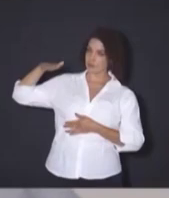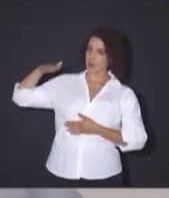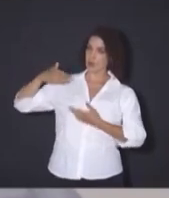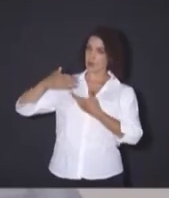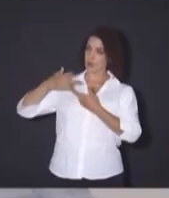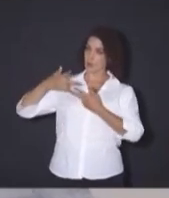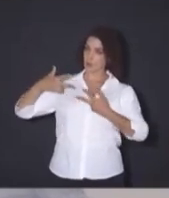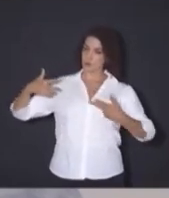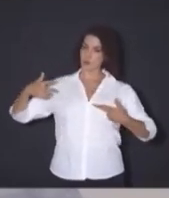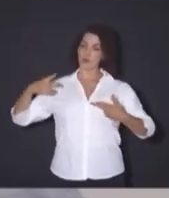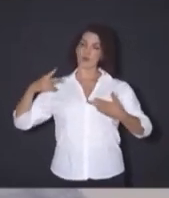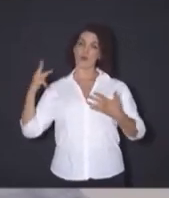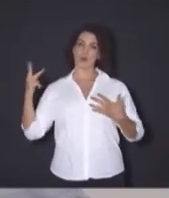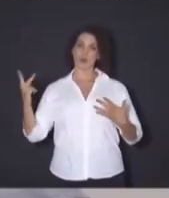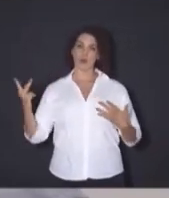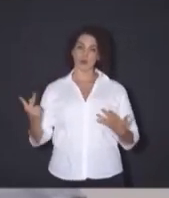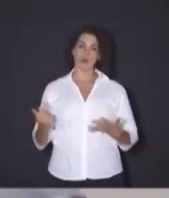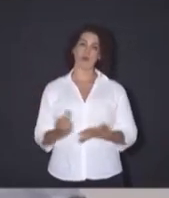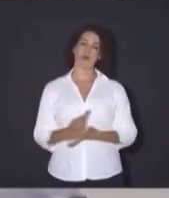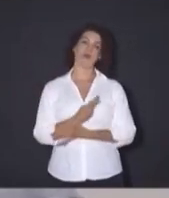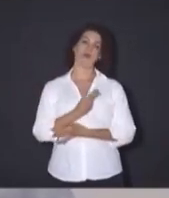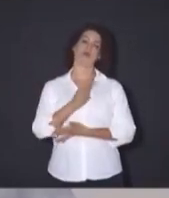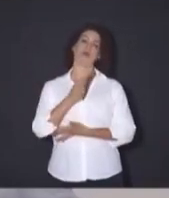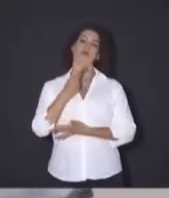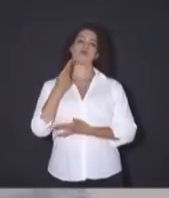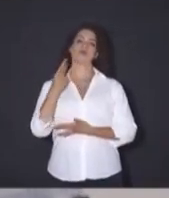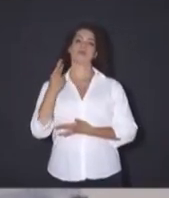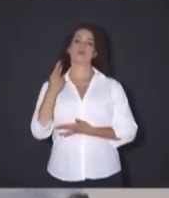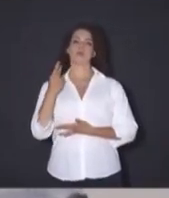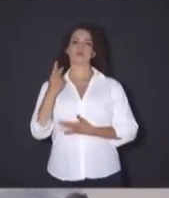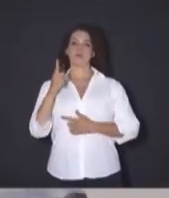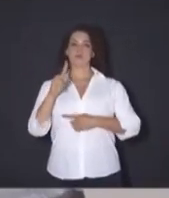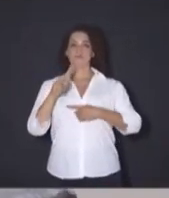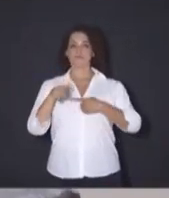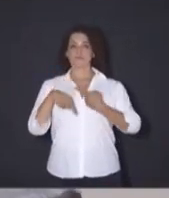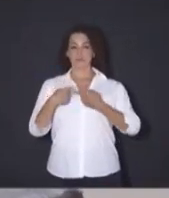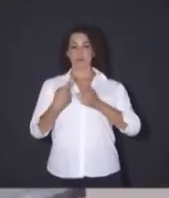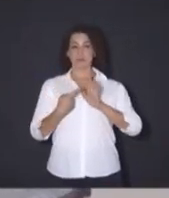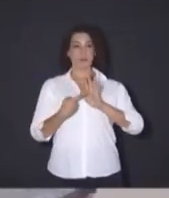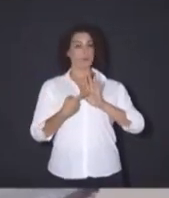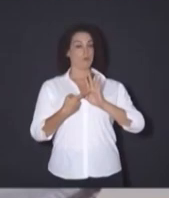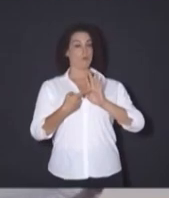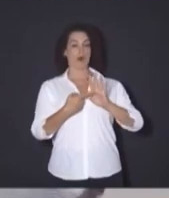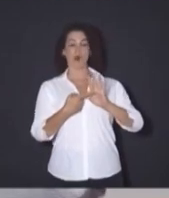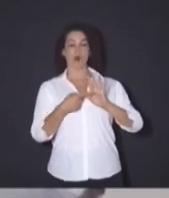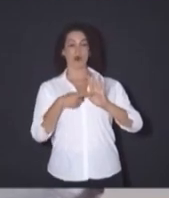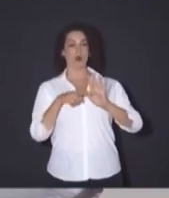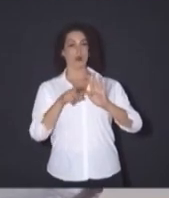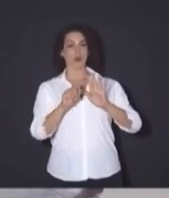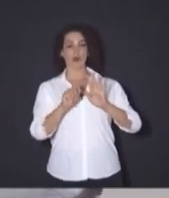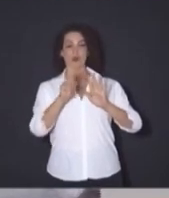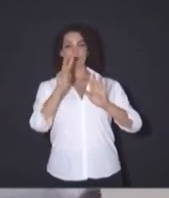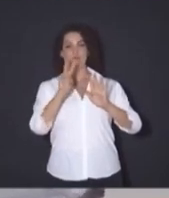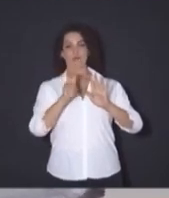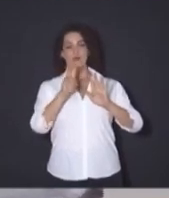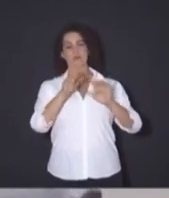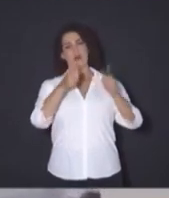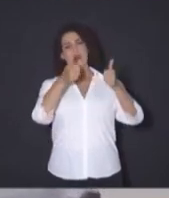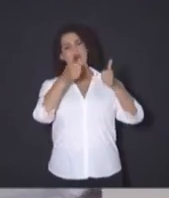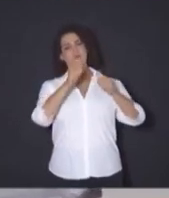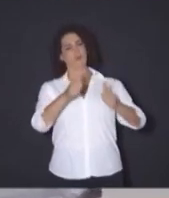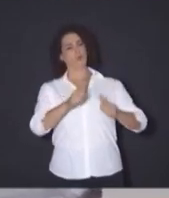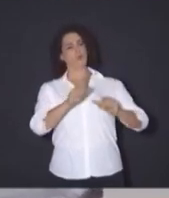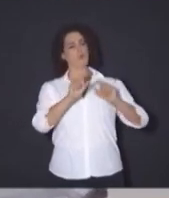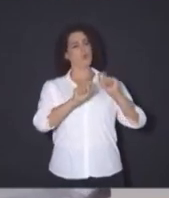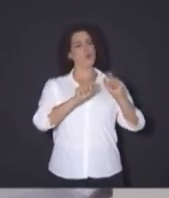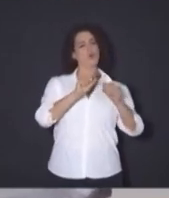que acontecem e que vem à tona a questão do candomblé. O que fazer, o que